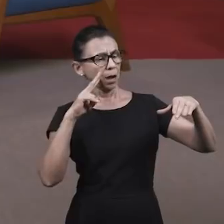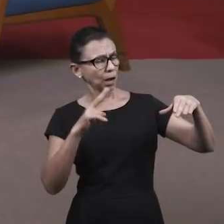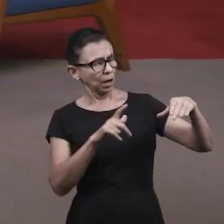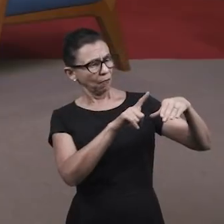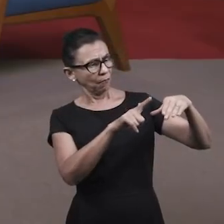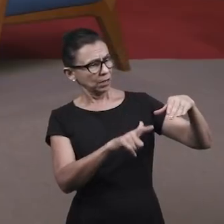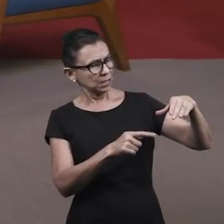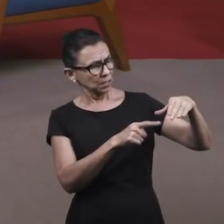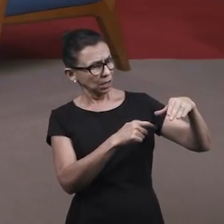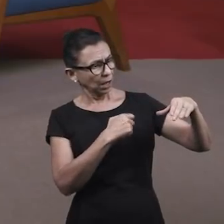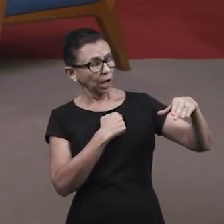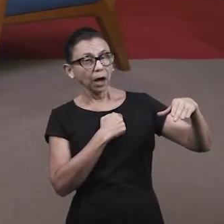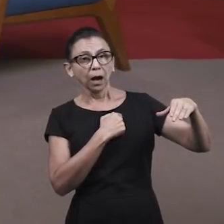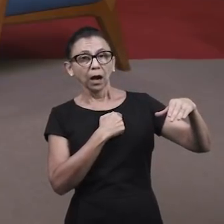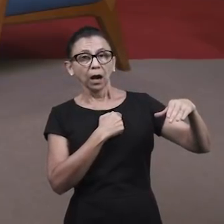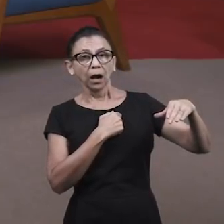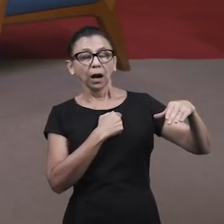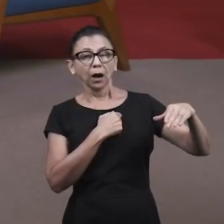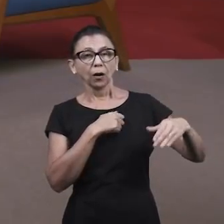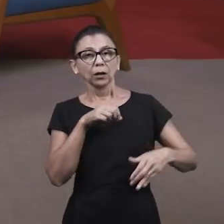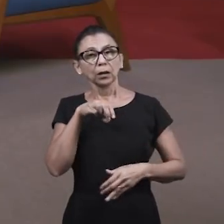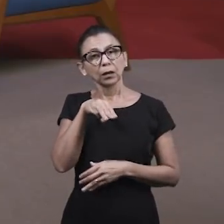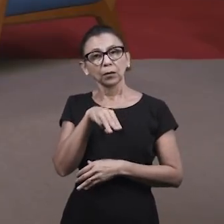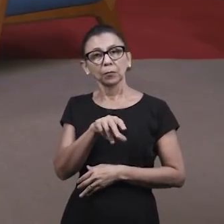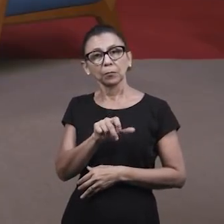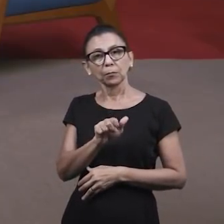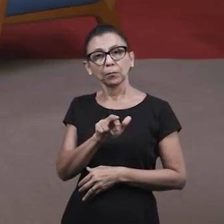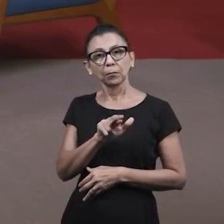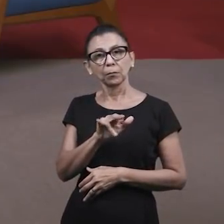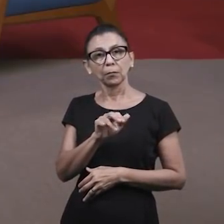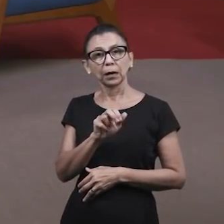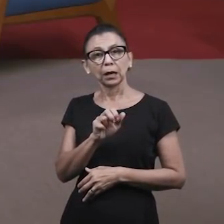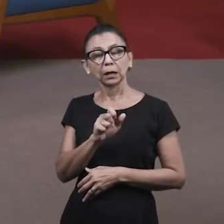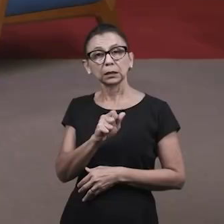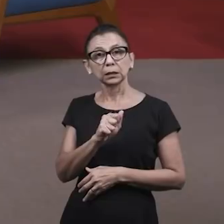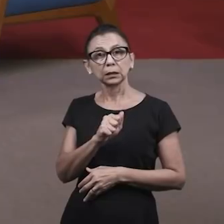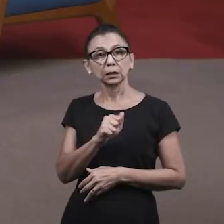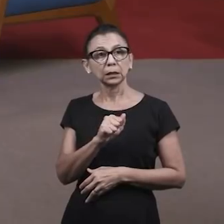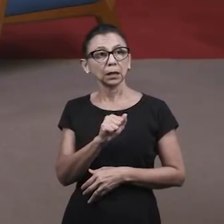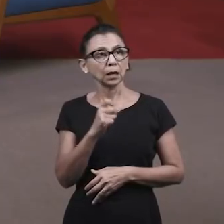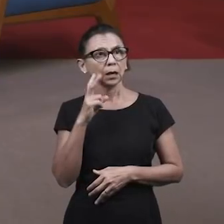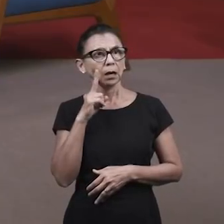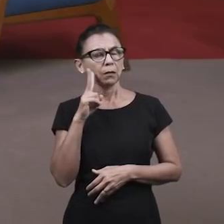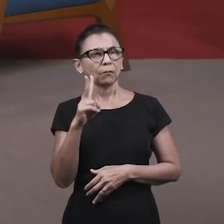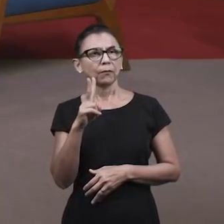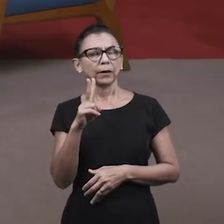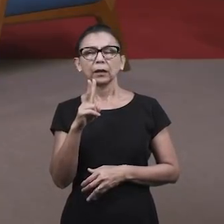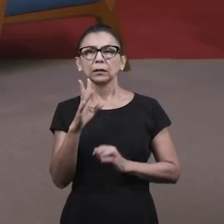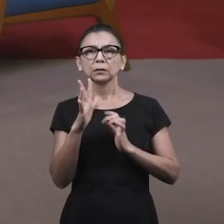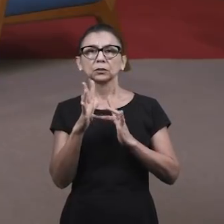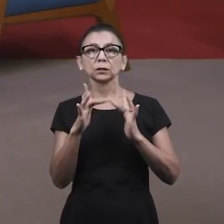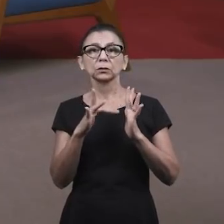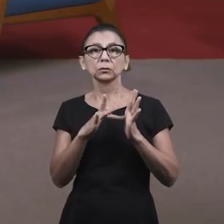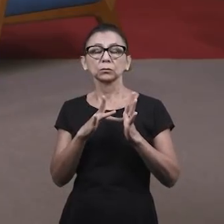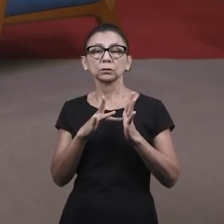disse-lhe Jesus, Maria, ela voltando-se, disse-lhe, Rabone, ou Raboni, que quer